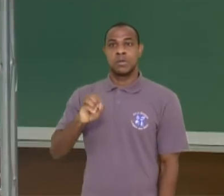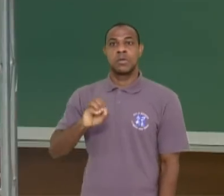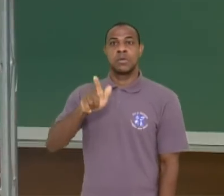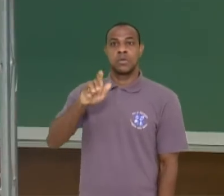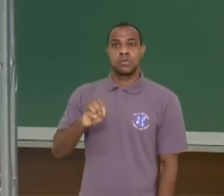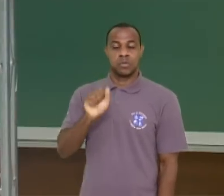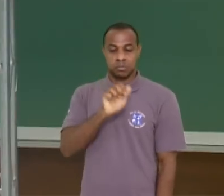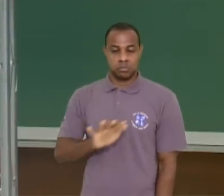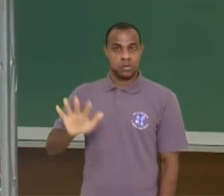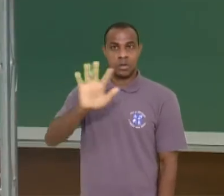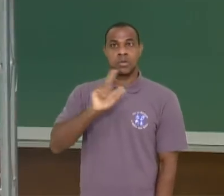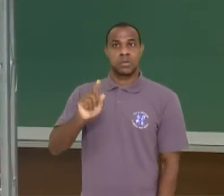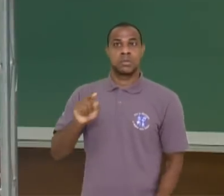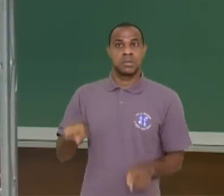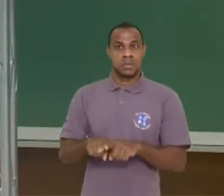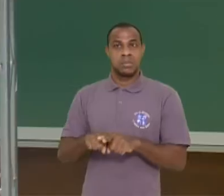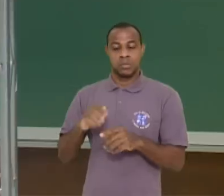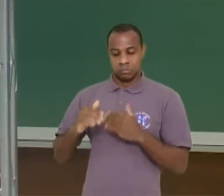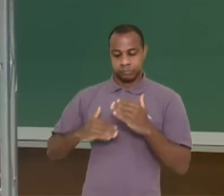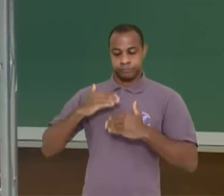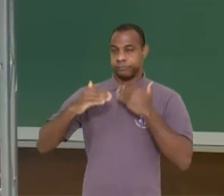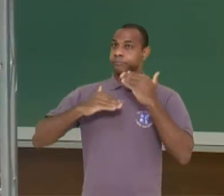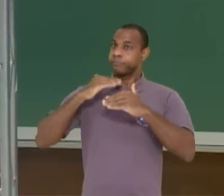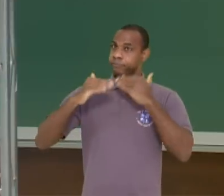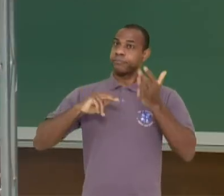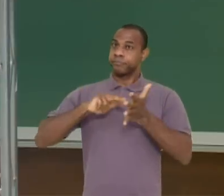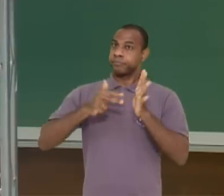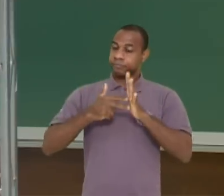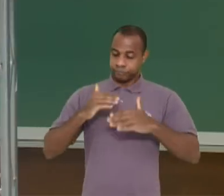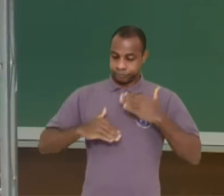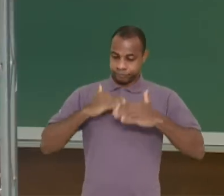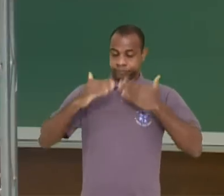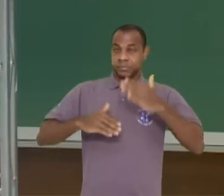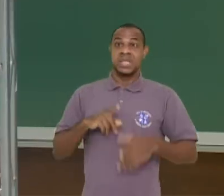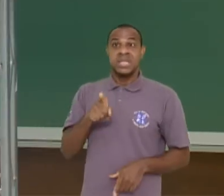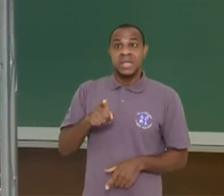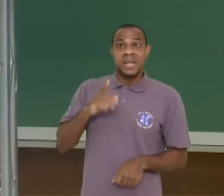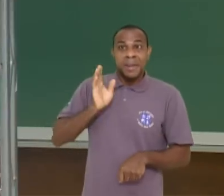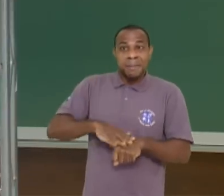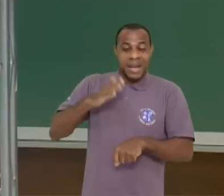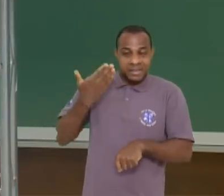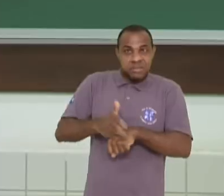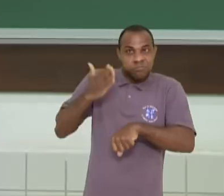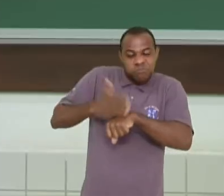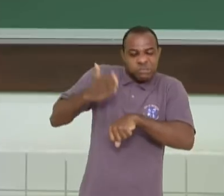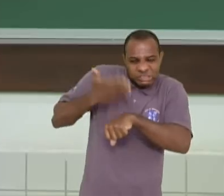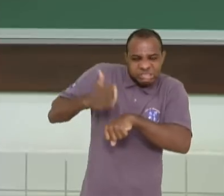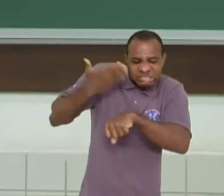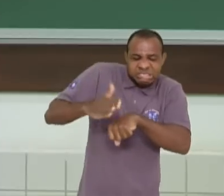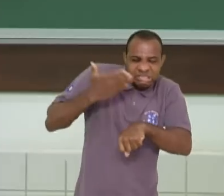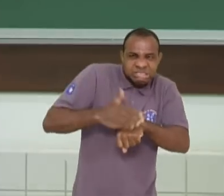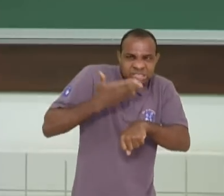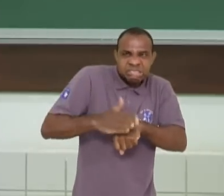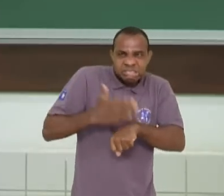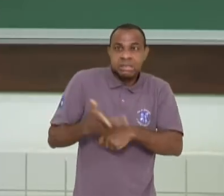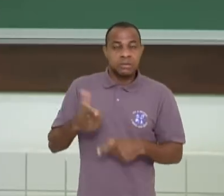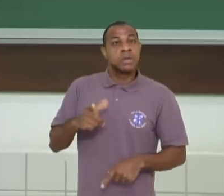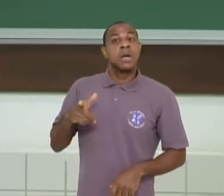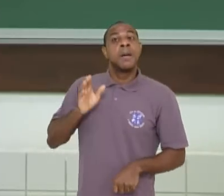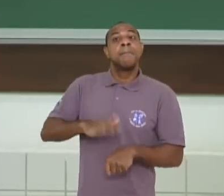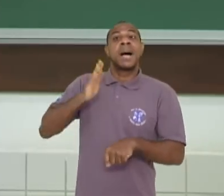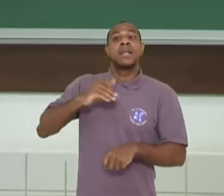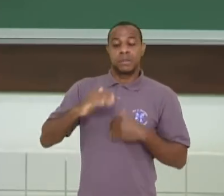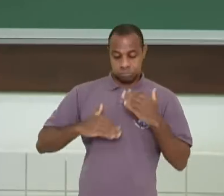num completo desenvolvimento da pessoa, né? Então, quanto mais atividades realizadas nesse sentido, melhor será o